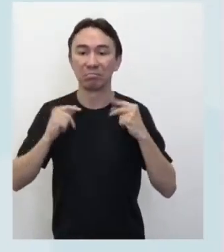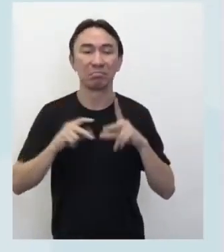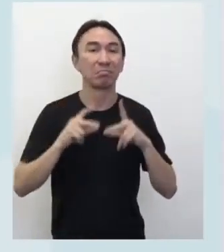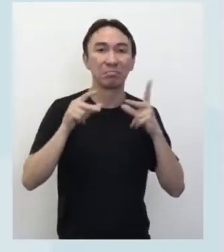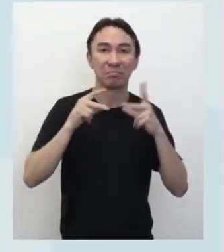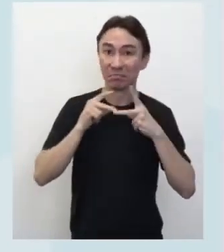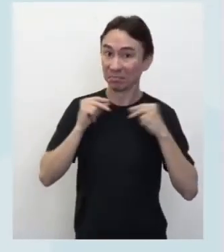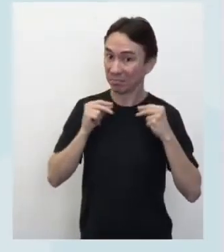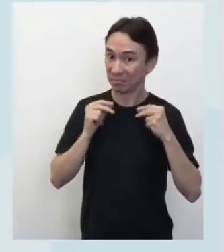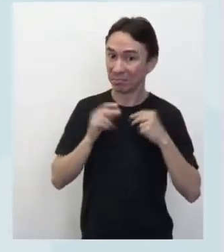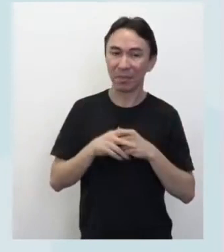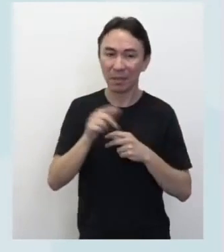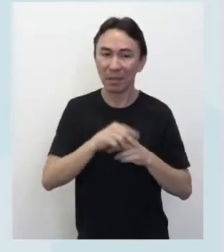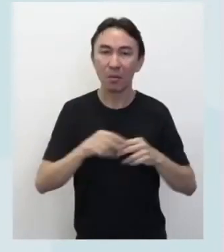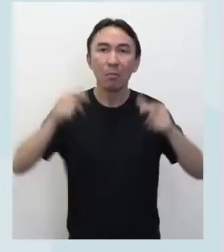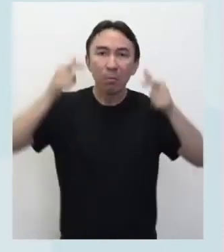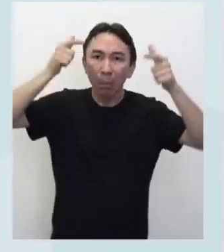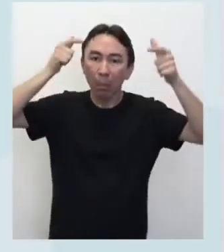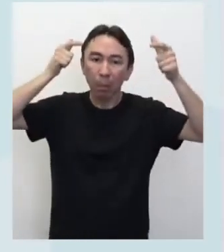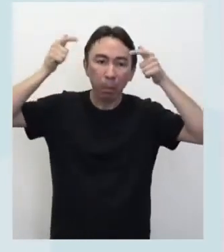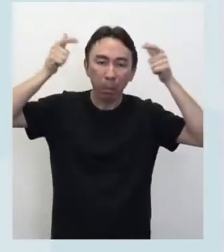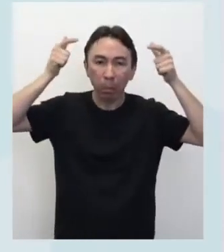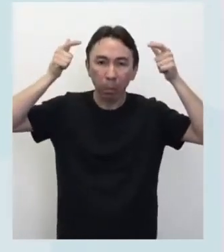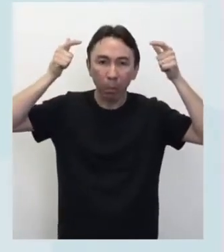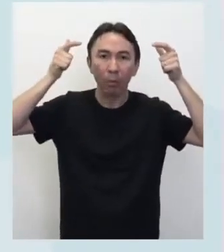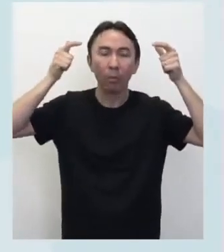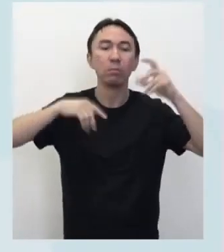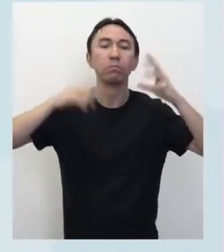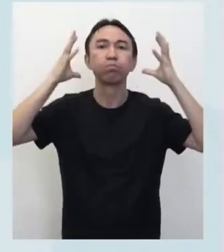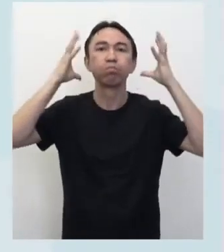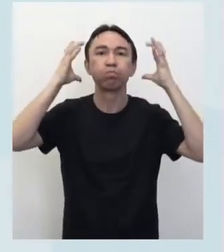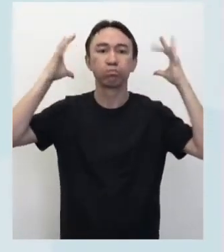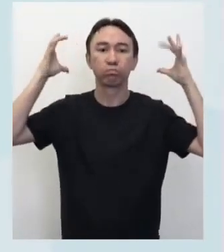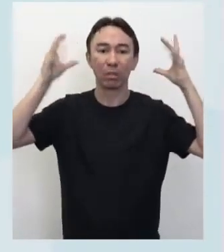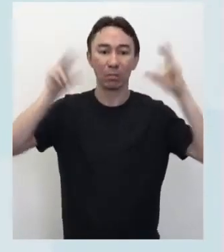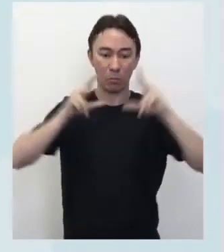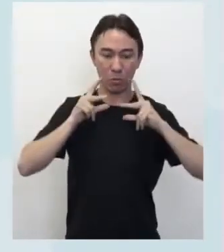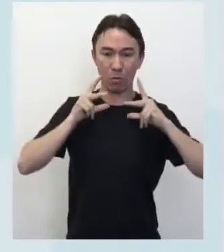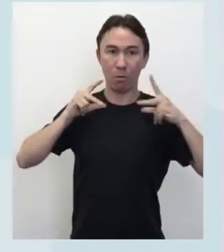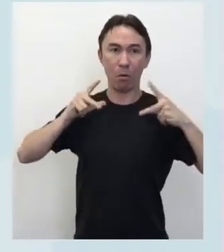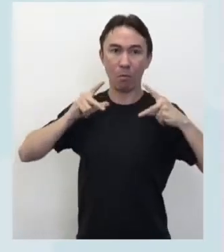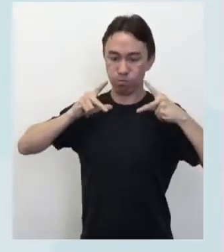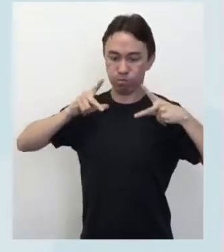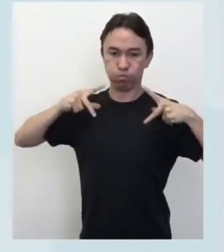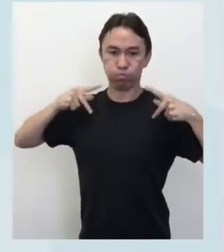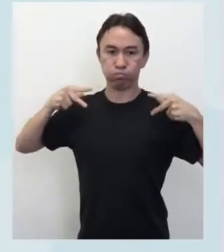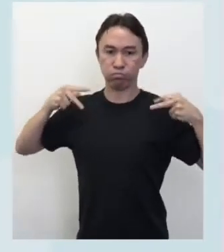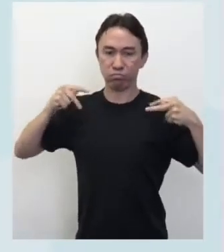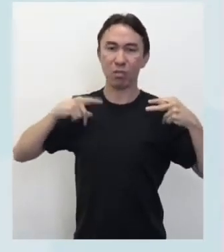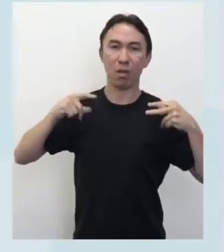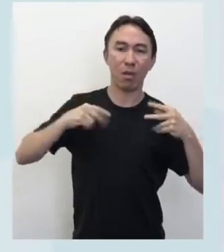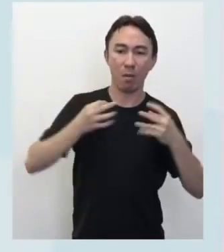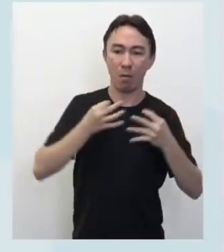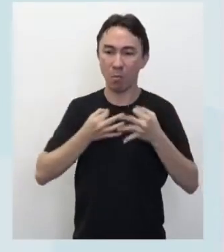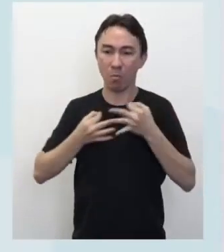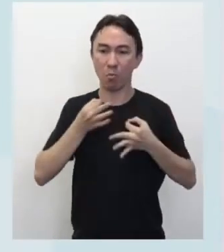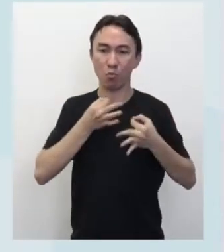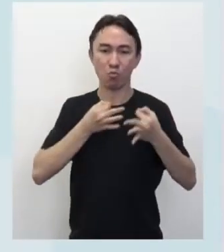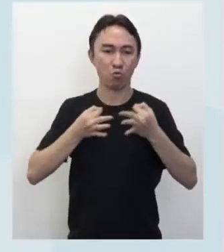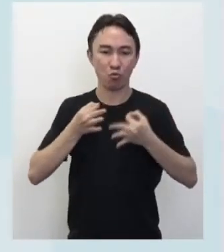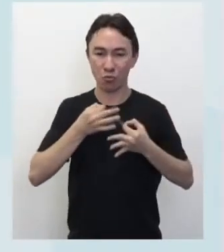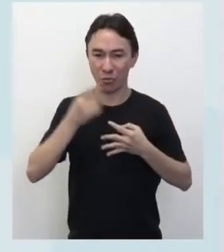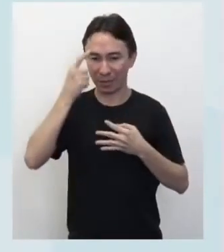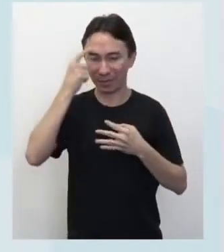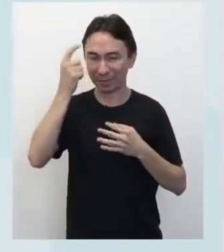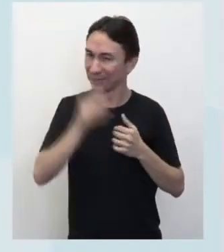aquele que vendia chapéus, aquele que está com o cabelo mais armado, a gravata dele é bem exagerada, né? Tem bolinhas e, a do e outro tal. É pequenininho. Pois